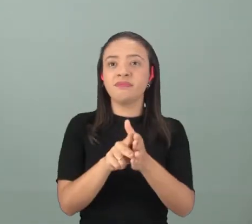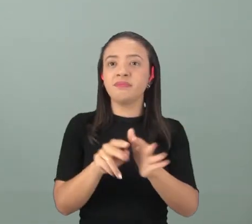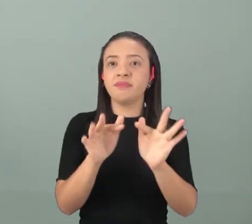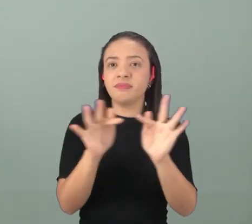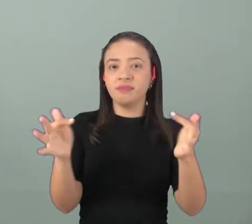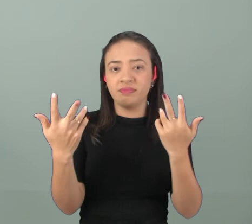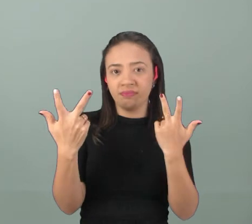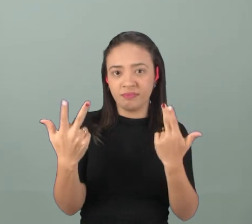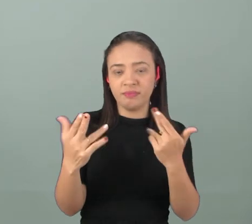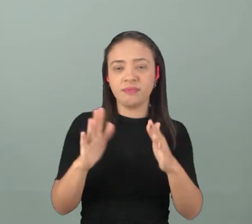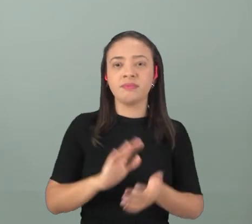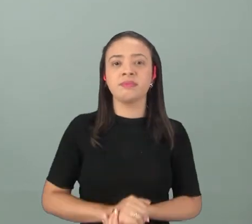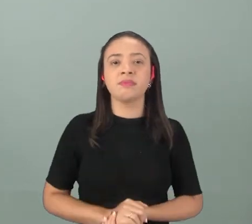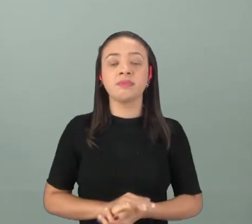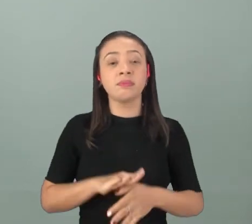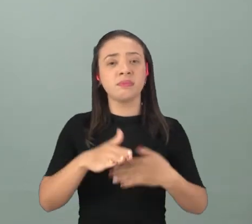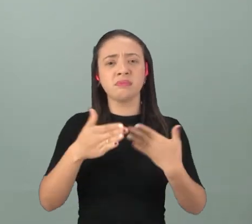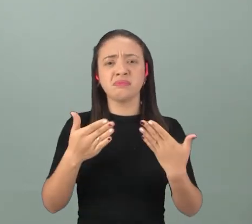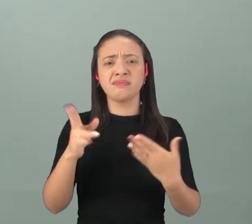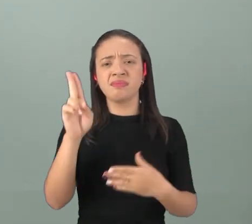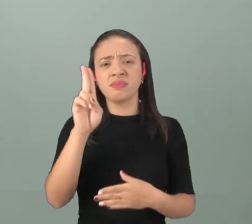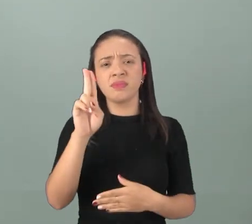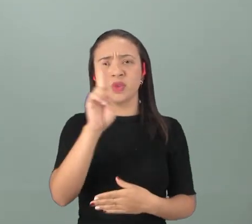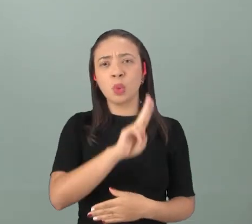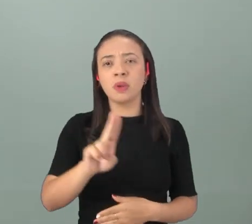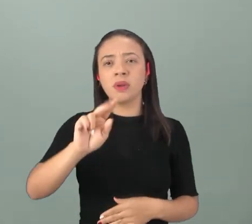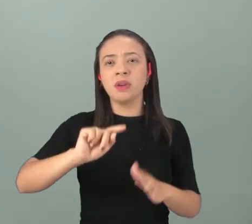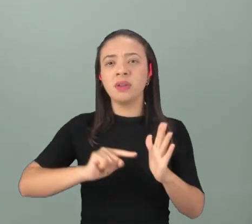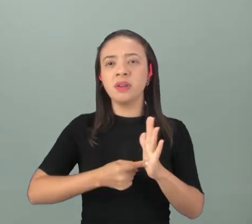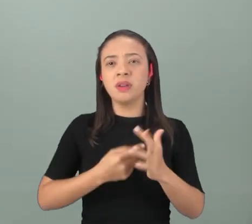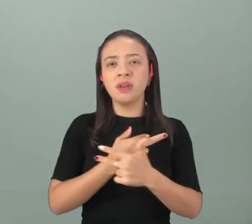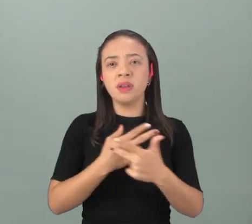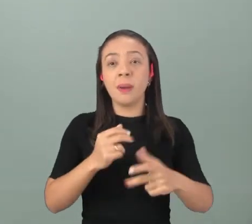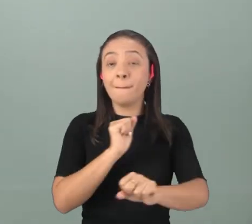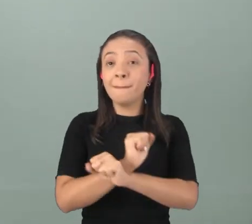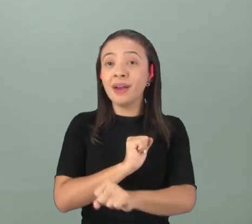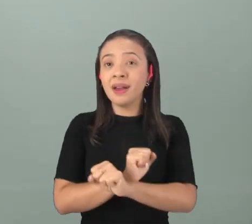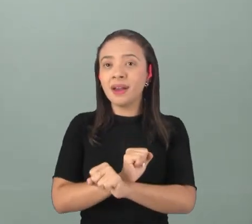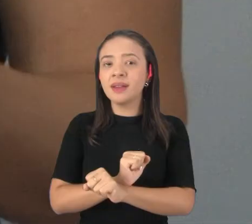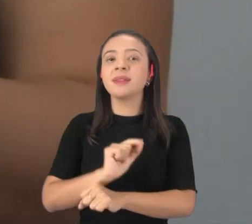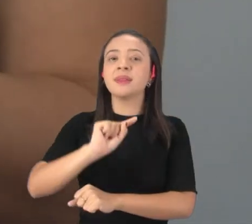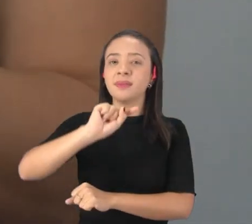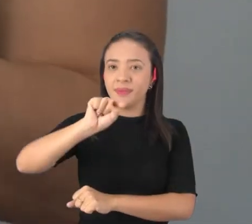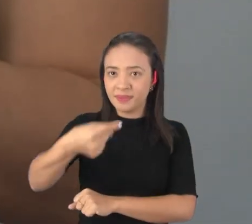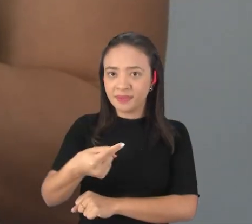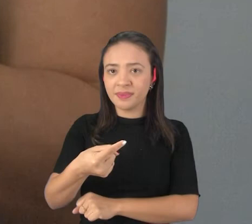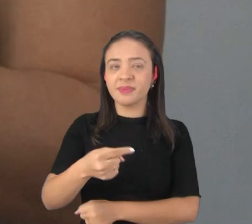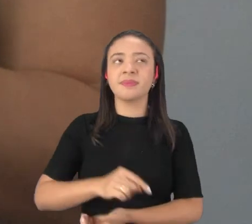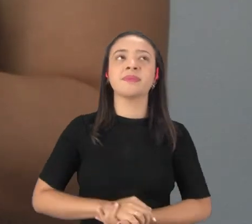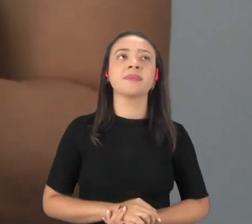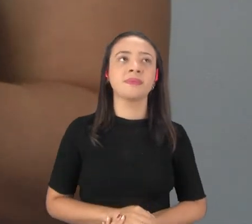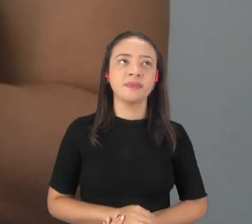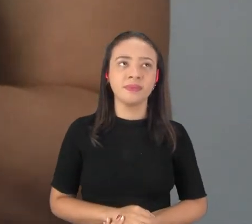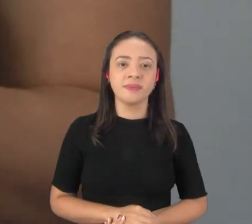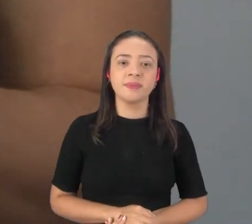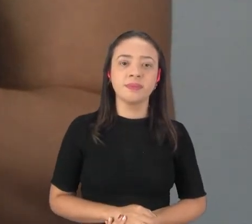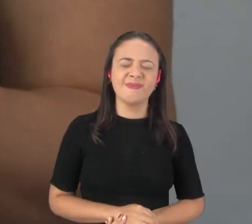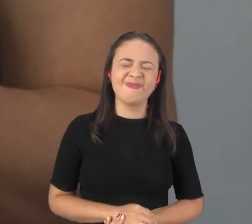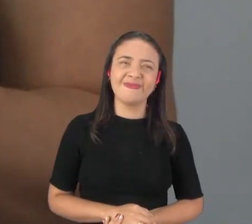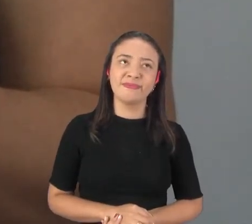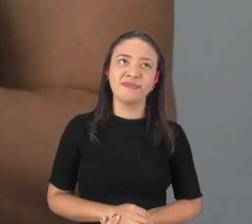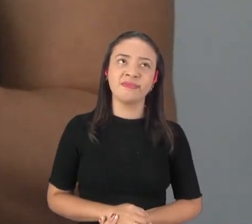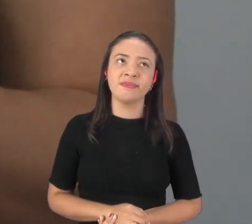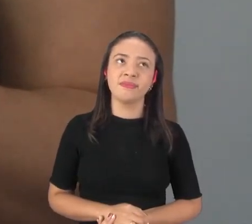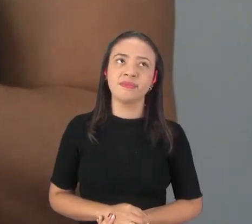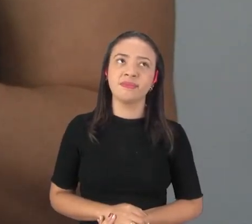é o sinal que eu uso para indicar pausas, lembra? É a vírgula. Olha a vírgula aqui, ó. A próxima peça